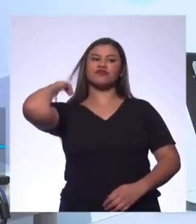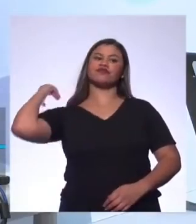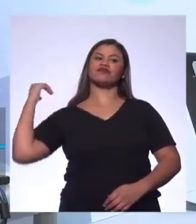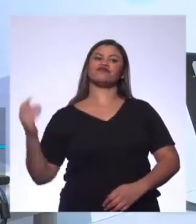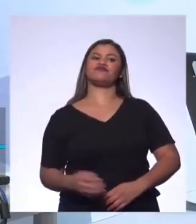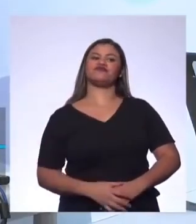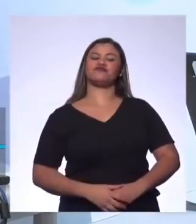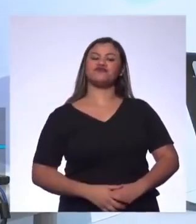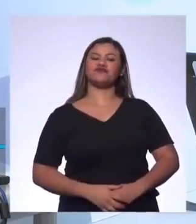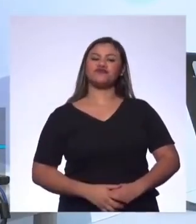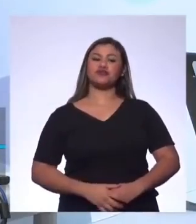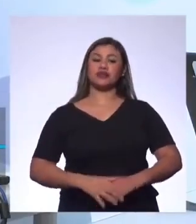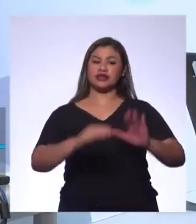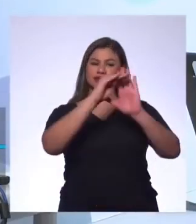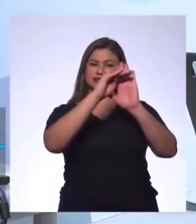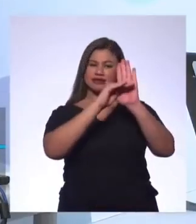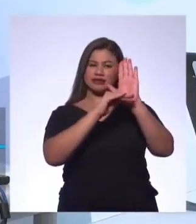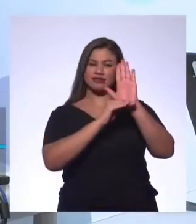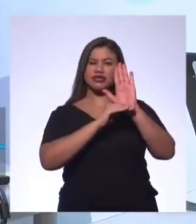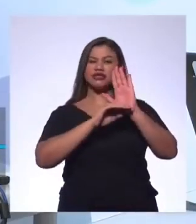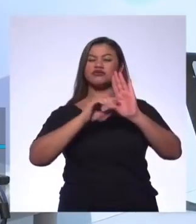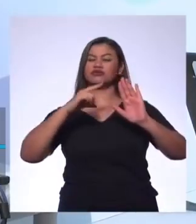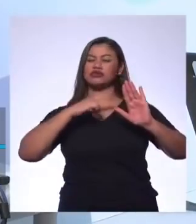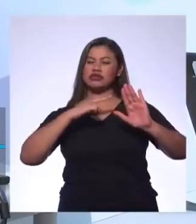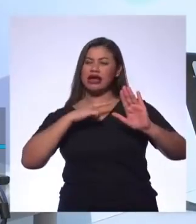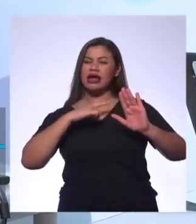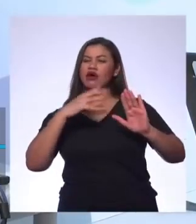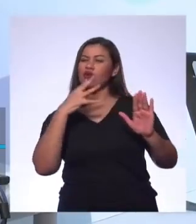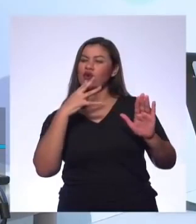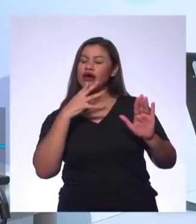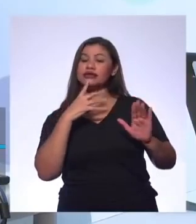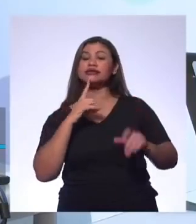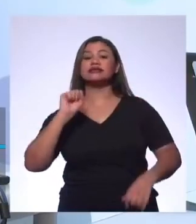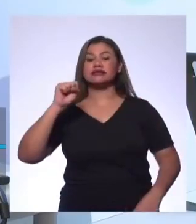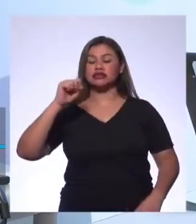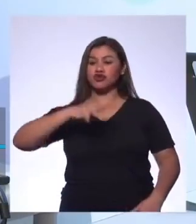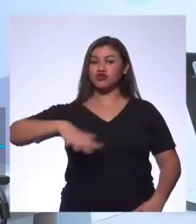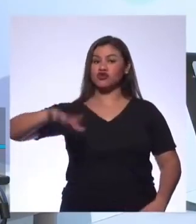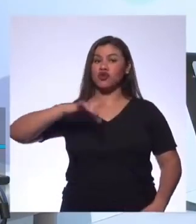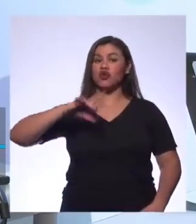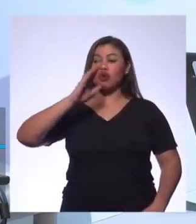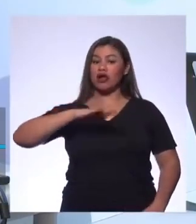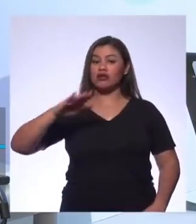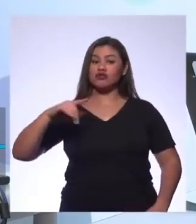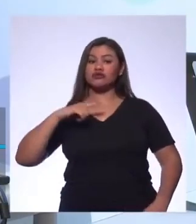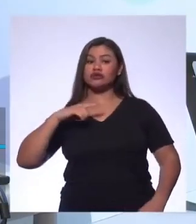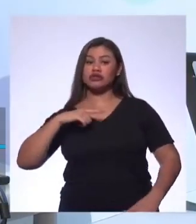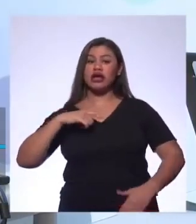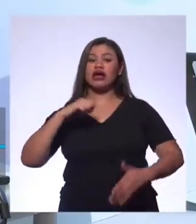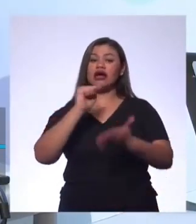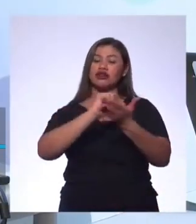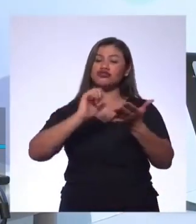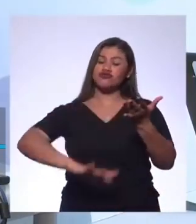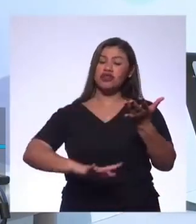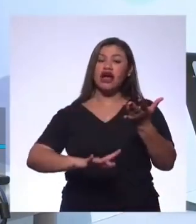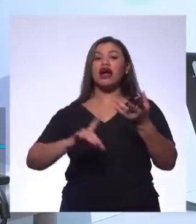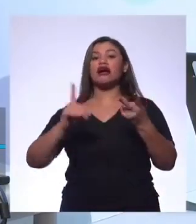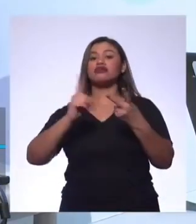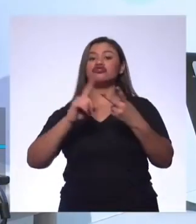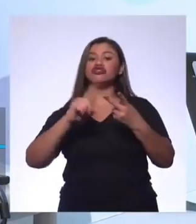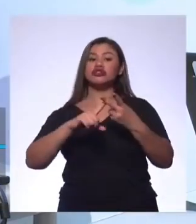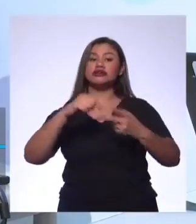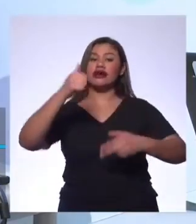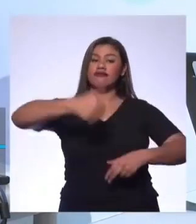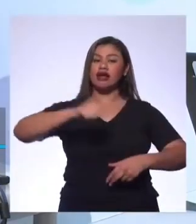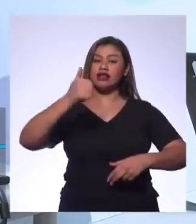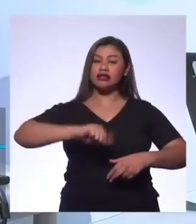você tem conhecimento do regimento? Ela colocou sim. Todo aluno tem o direito de ter seus trabalhos e avaliações corrigidas. É algo